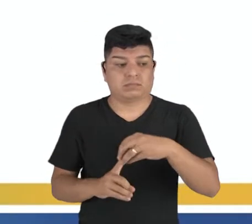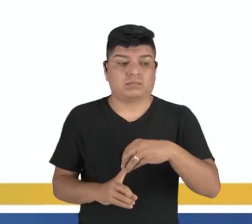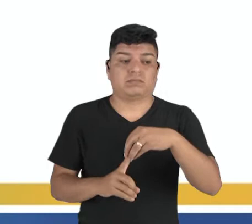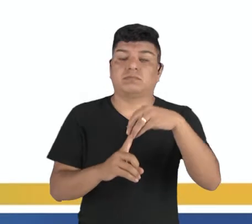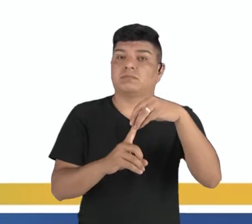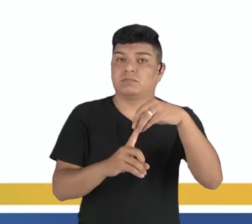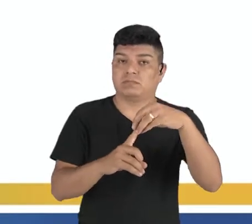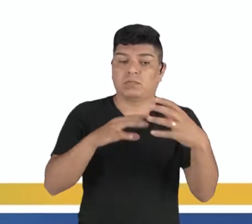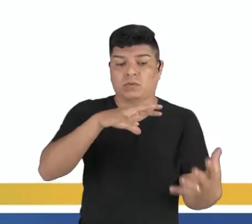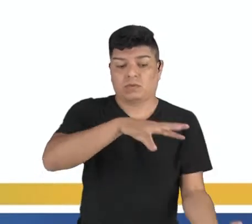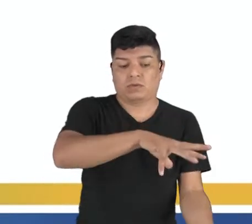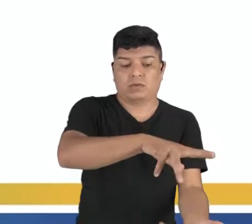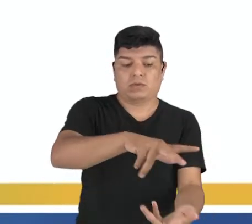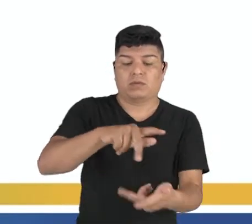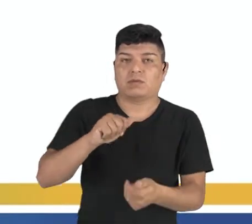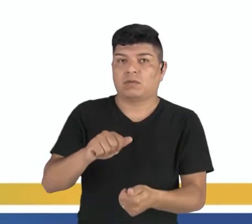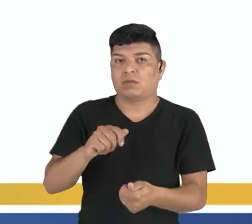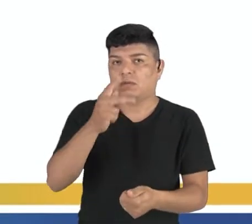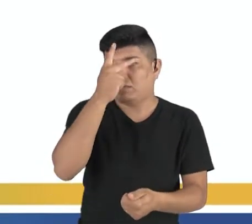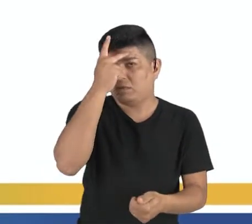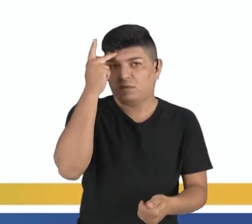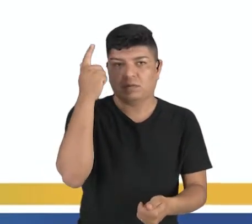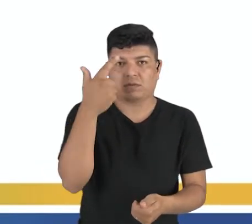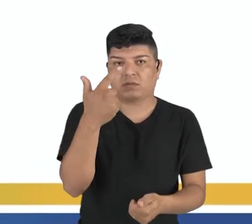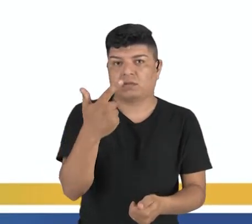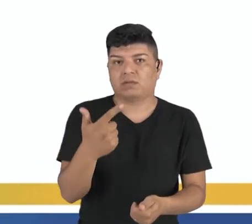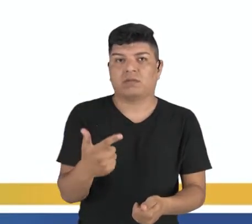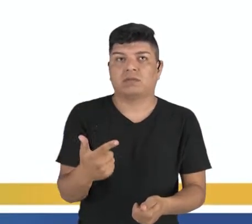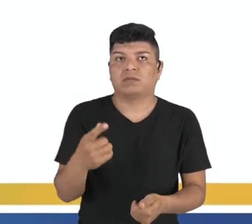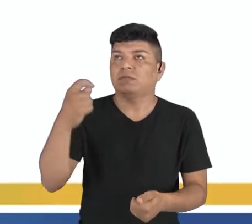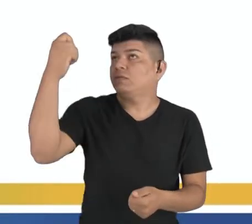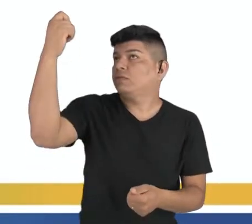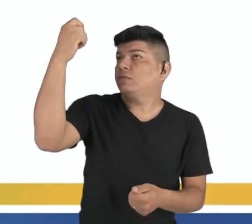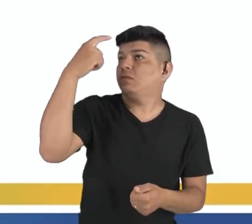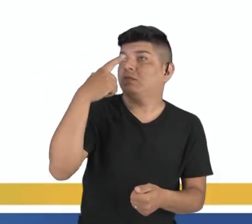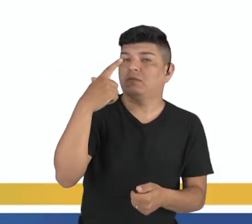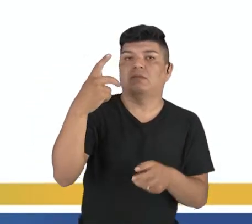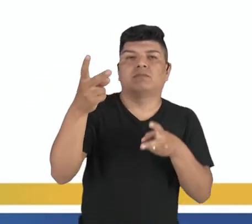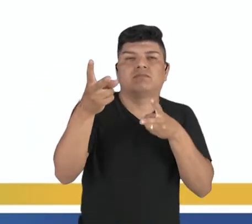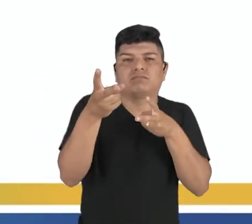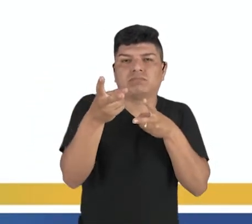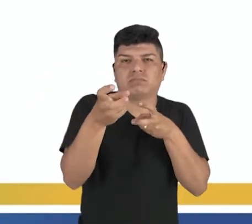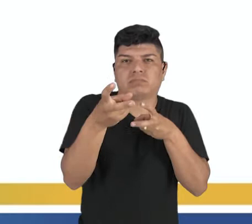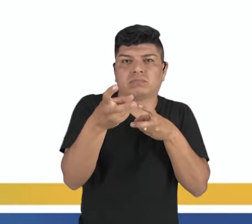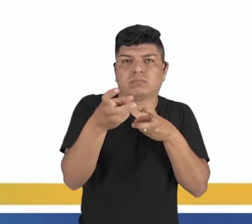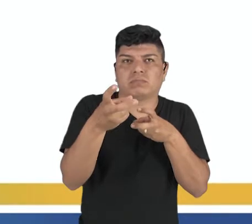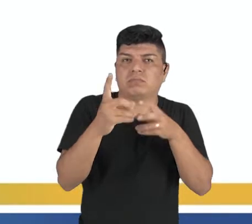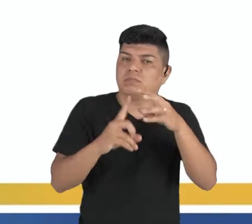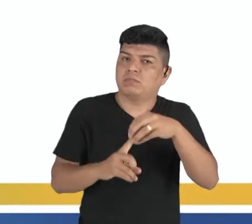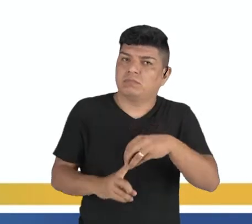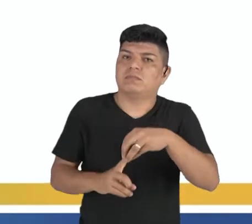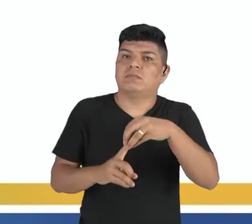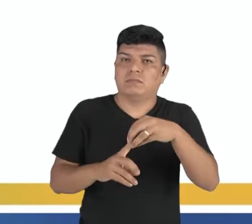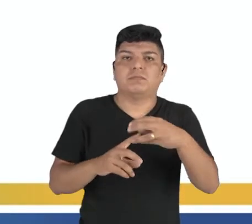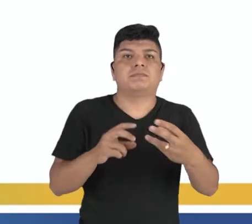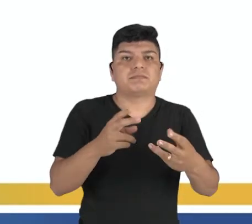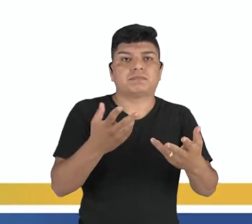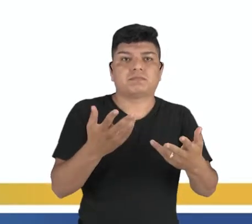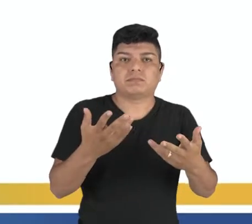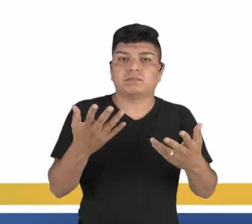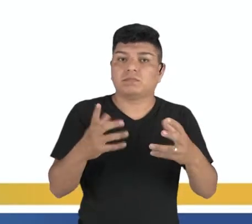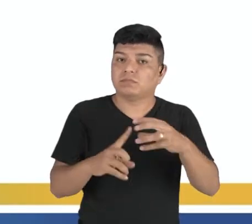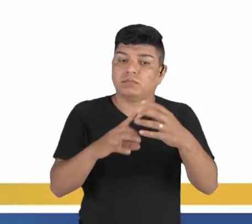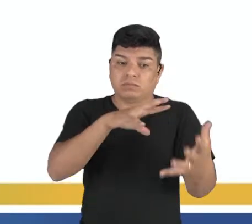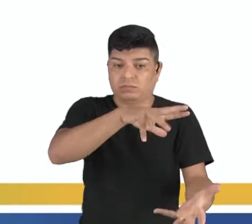padrão mundial, porque nem todo mundo teria Sol para você ter essa noção e ter um parâmetro. Então esse é um